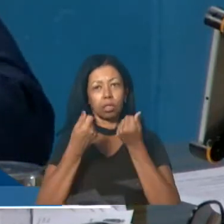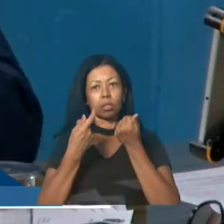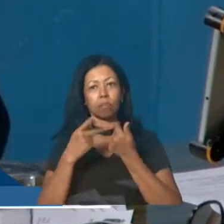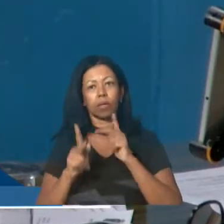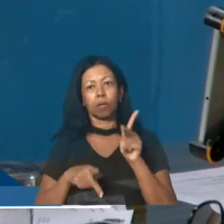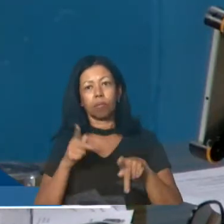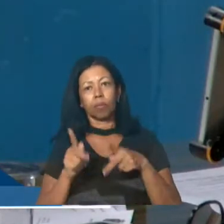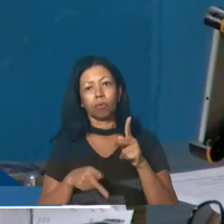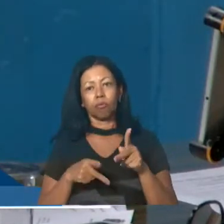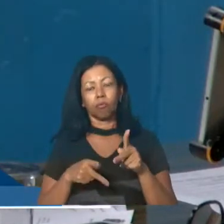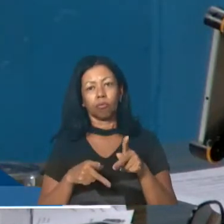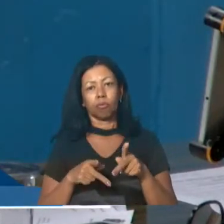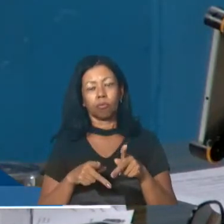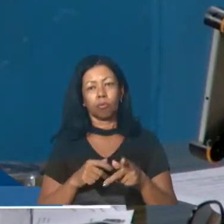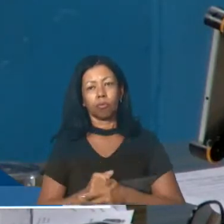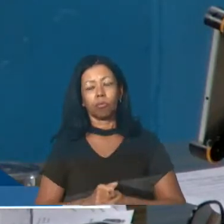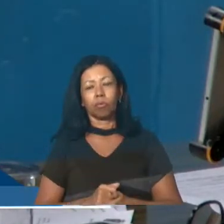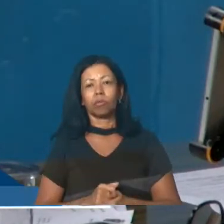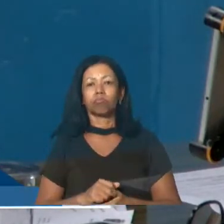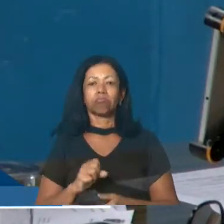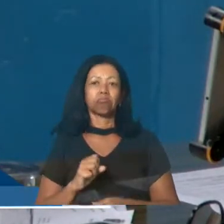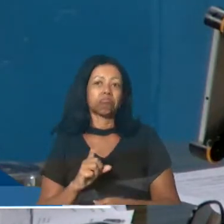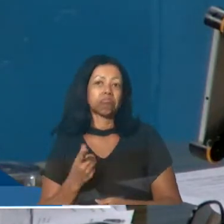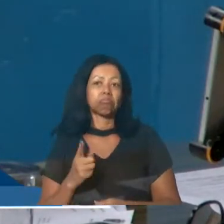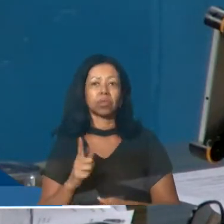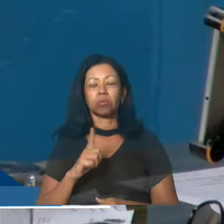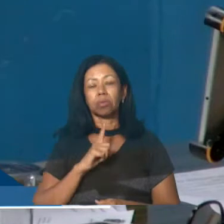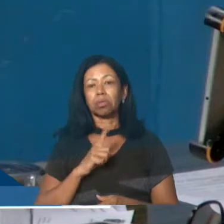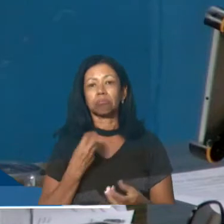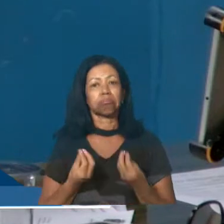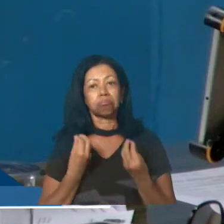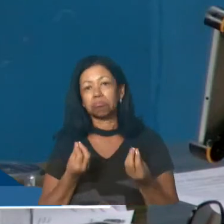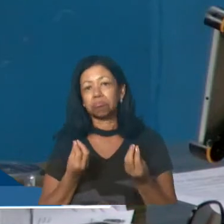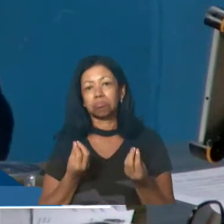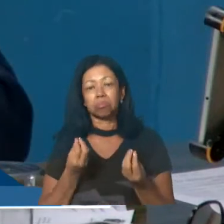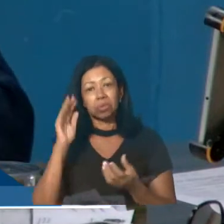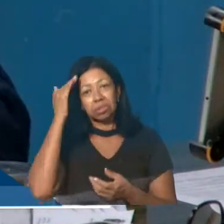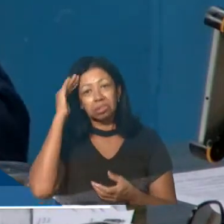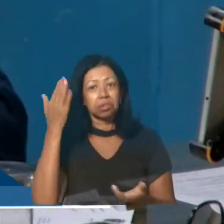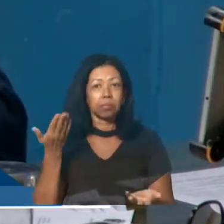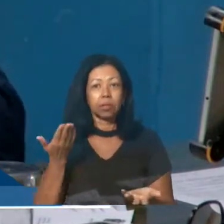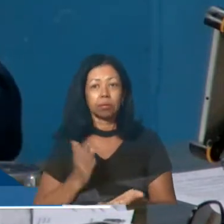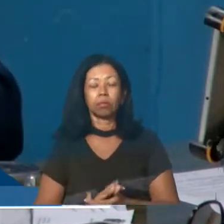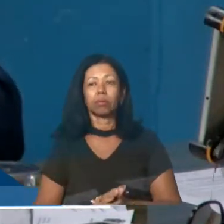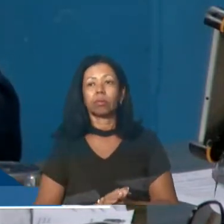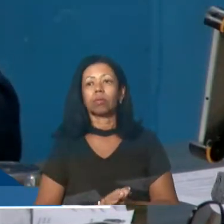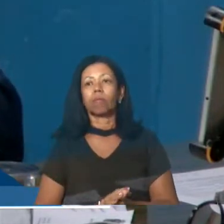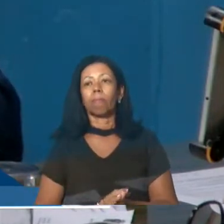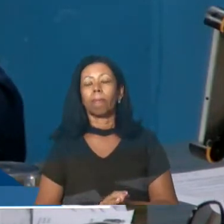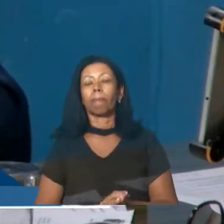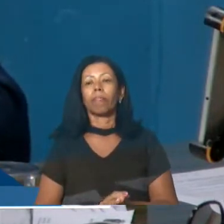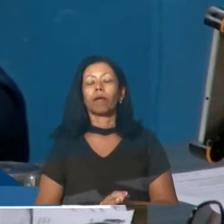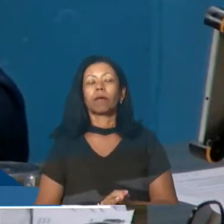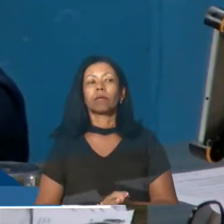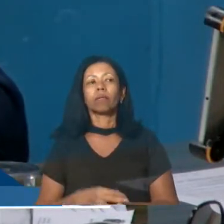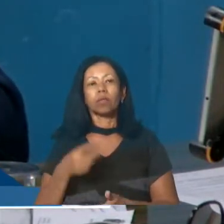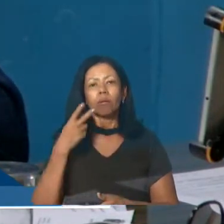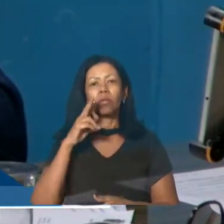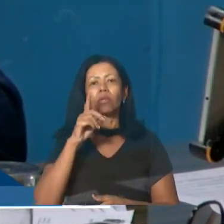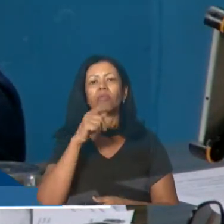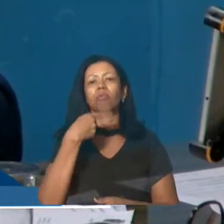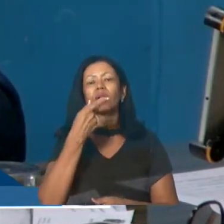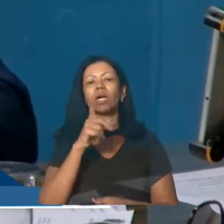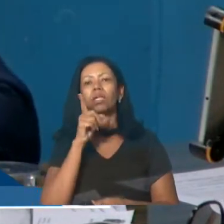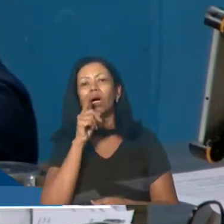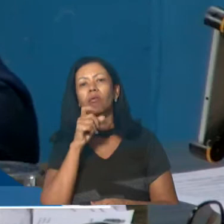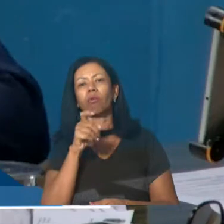a minha população. Senão não tem fundamento, né? Aí eu fico aqui ouvindo falar